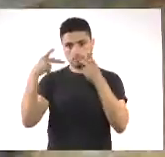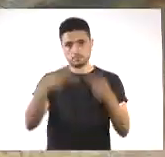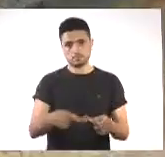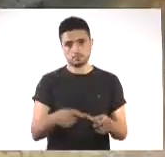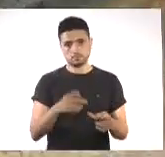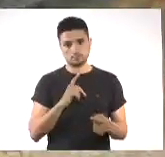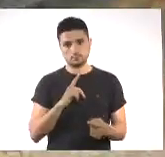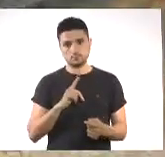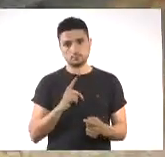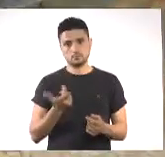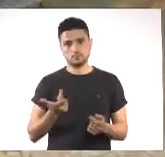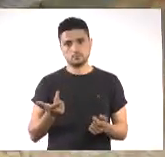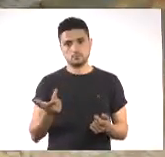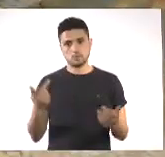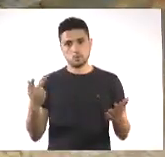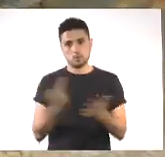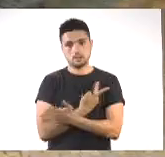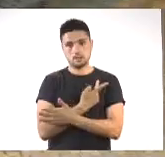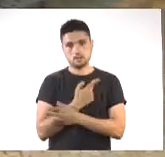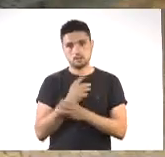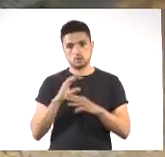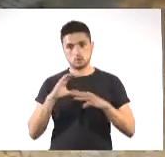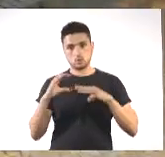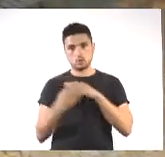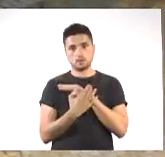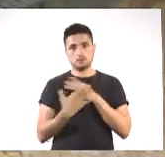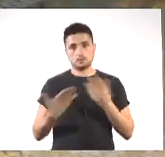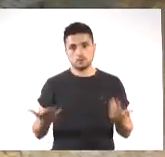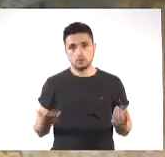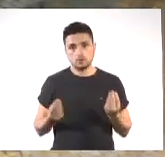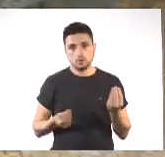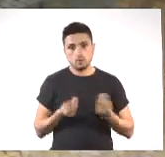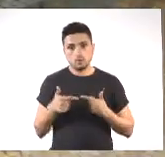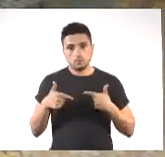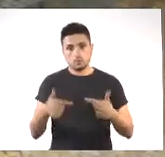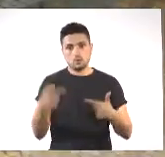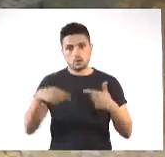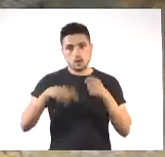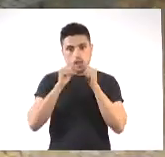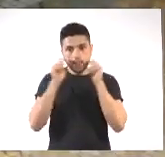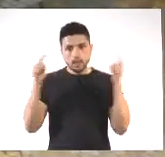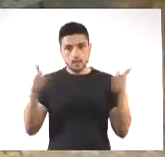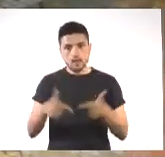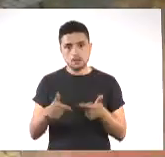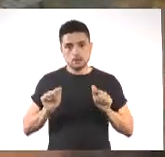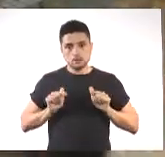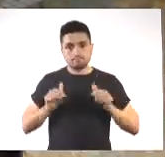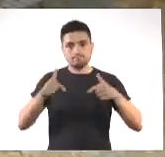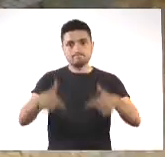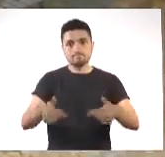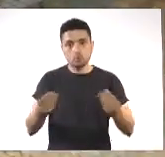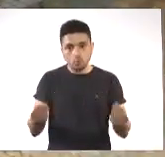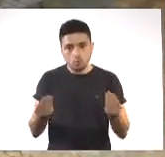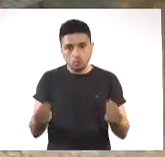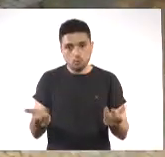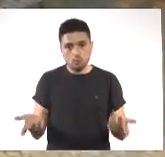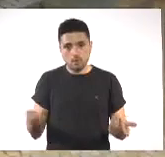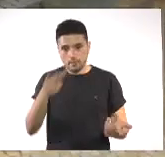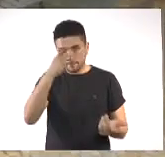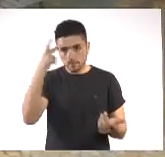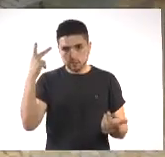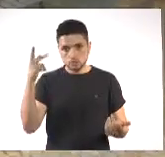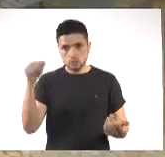seja acometido pelo coronavírus. Qual é a providência que a Alerge deve tomar diante dessa pessoa que, em